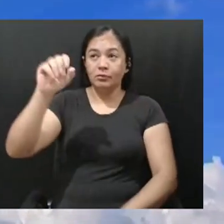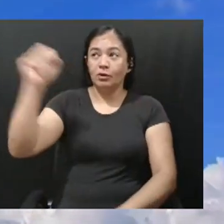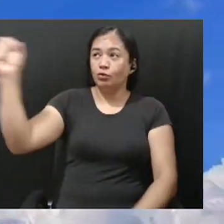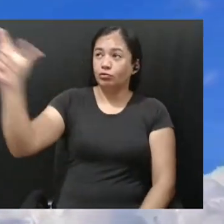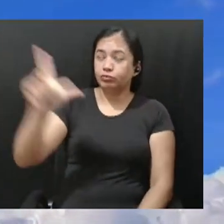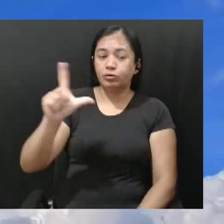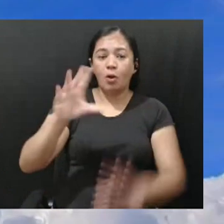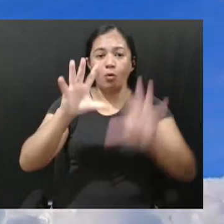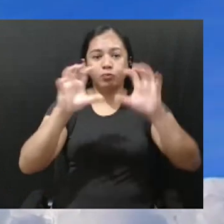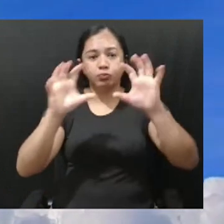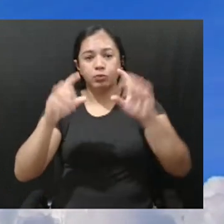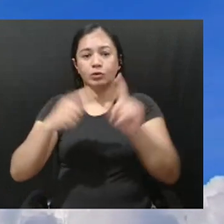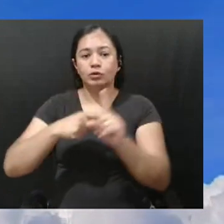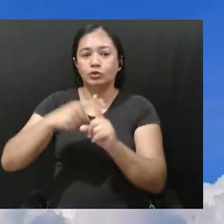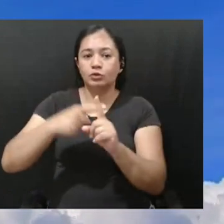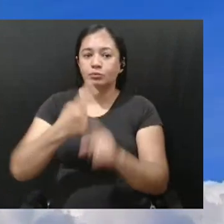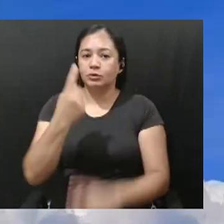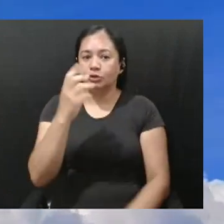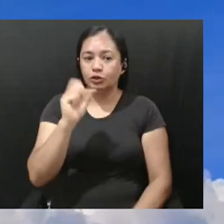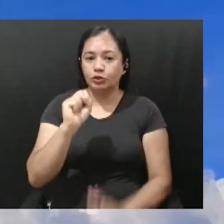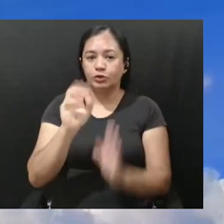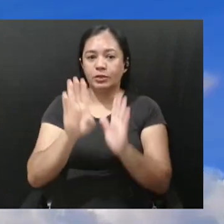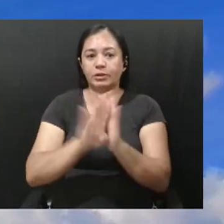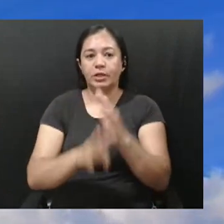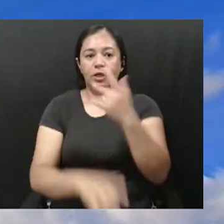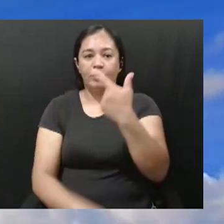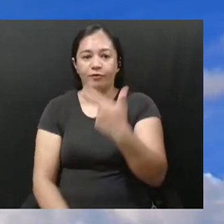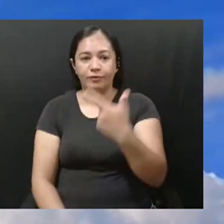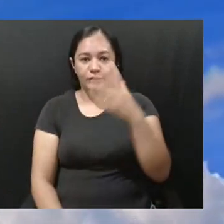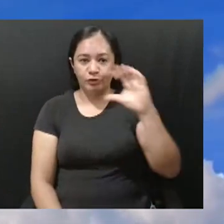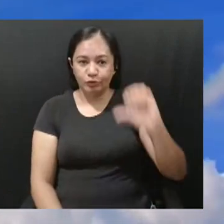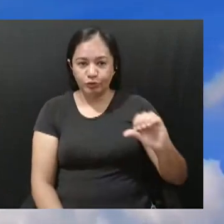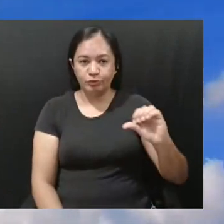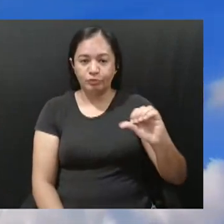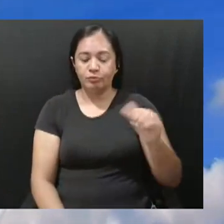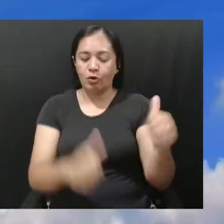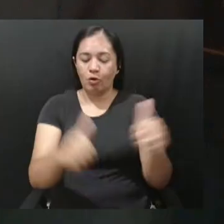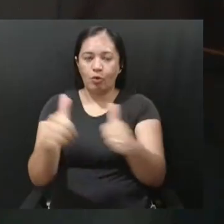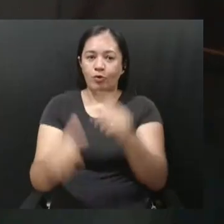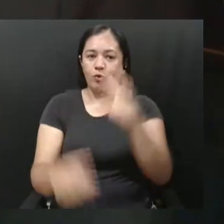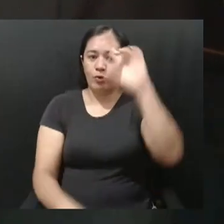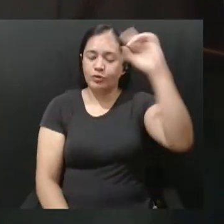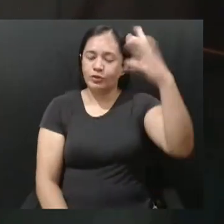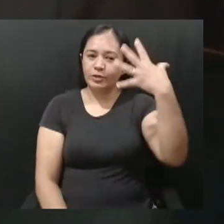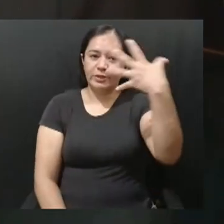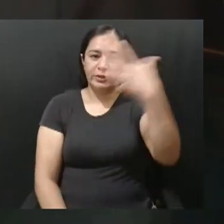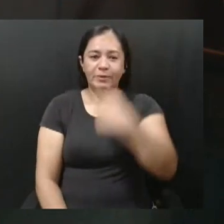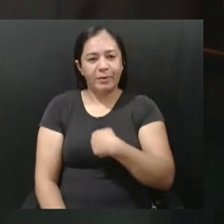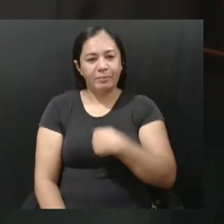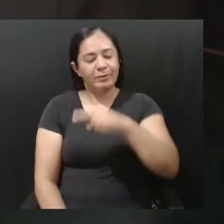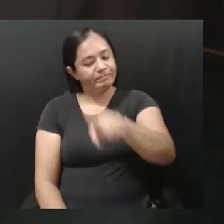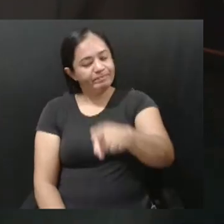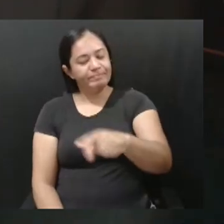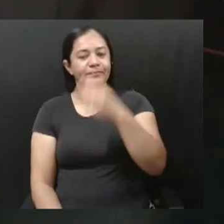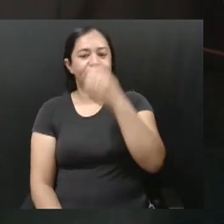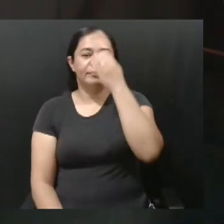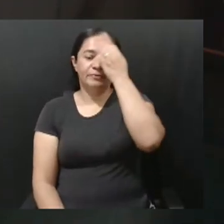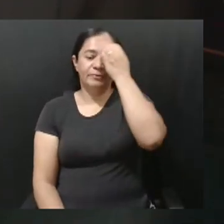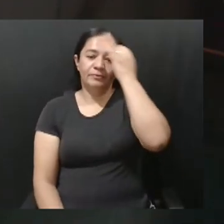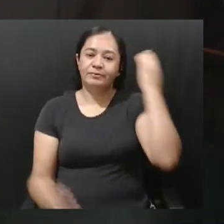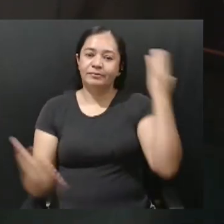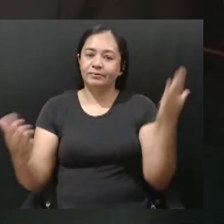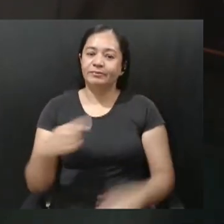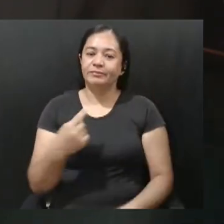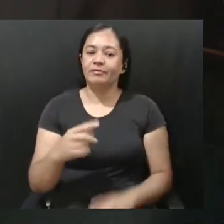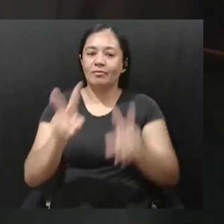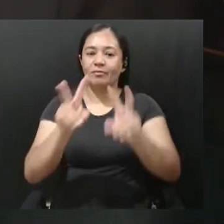18, máxima de 29 graus, muito bem, um dia lindo para mim e para você. E agora vamos ao nosso tema central e a apresentação dos